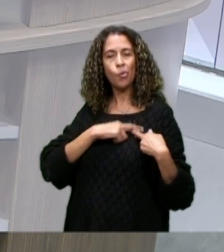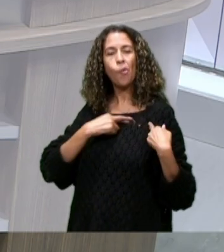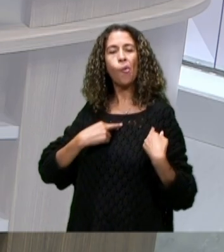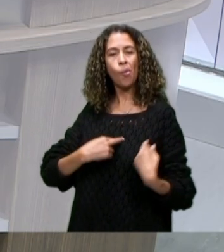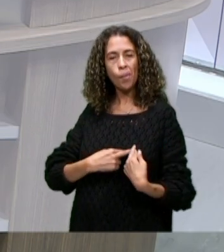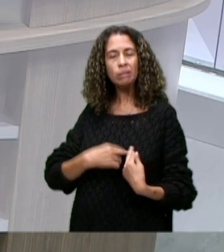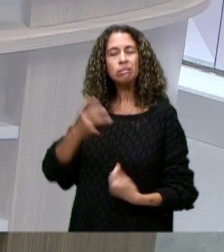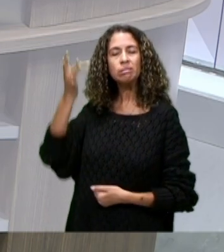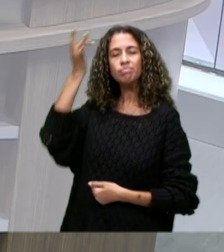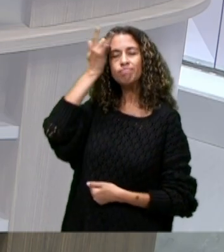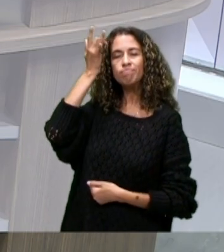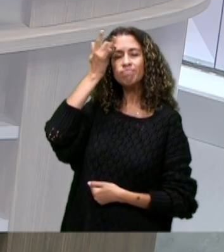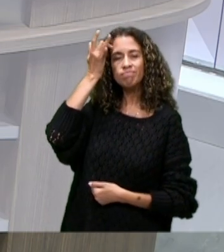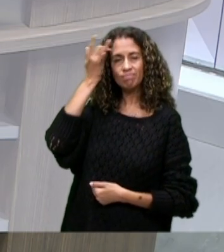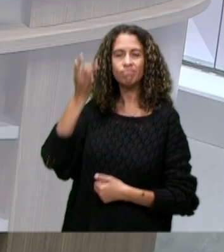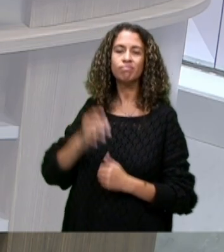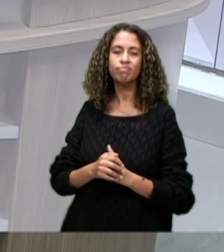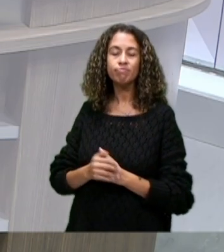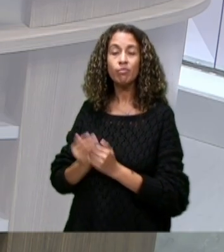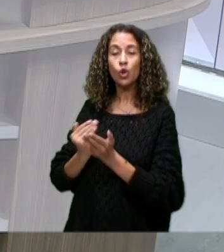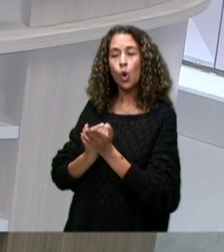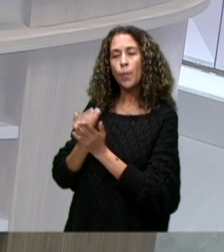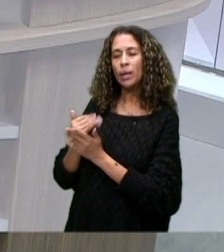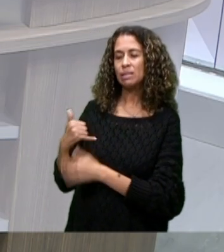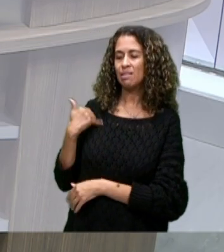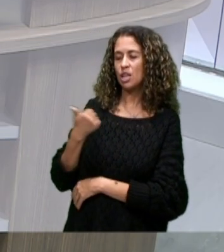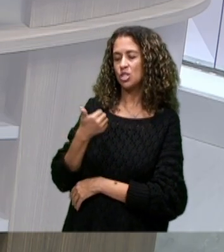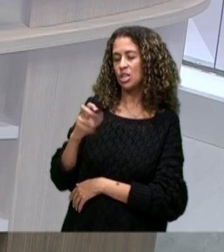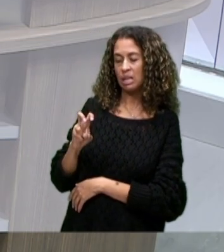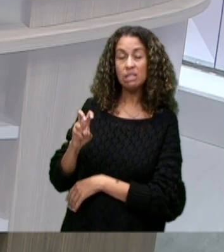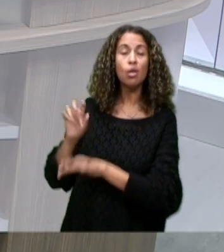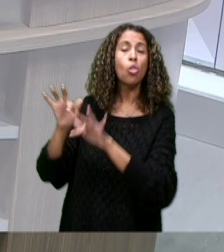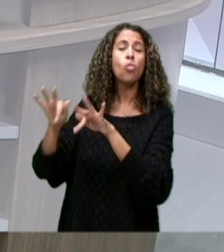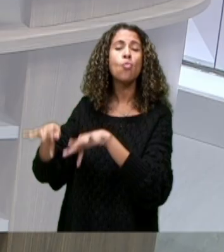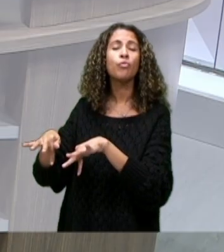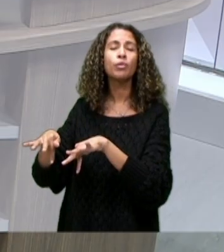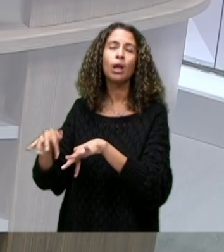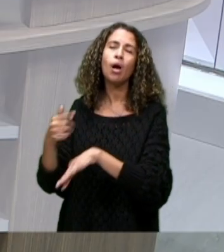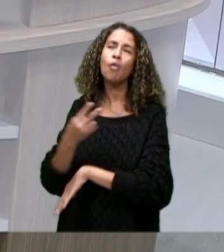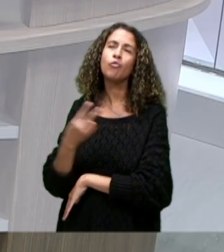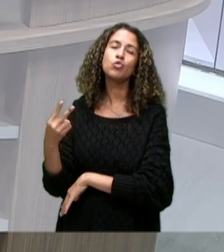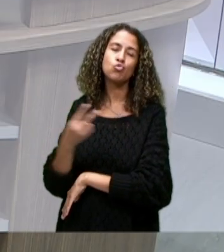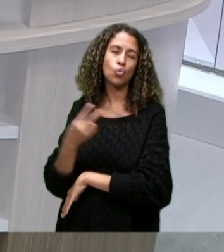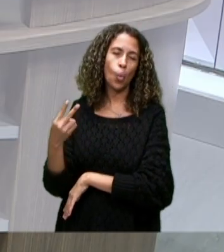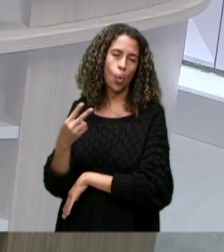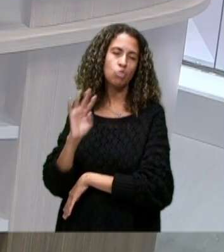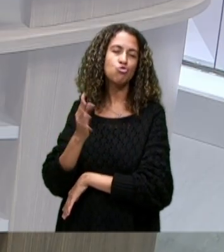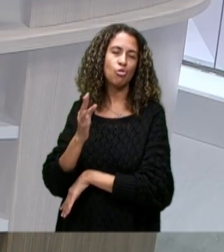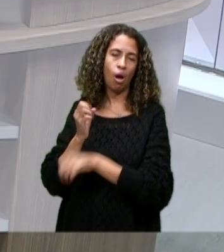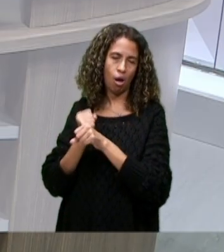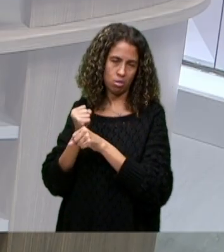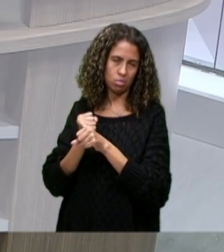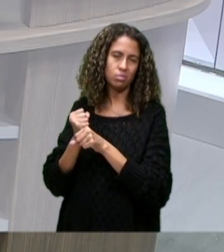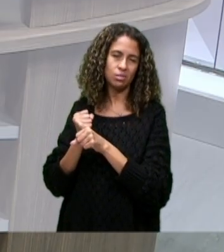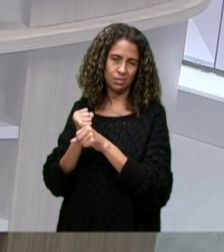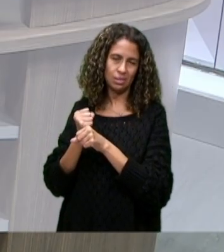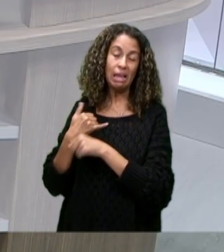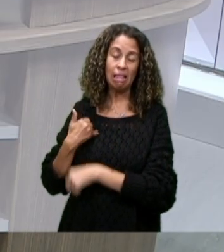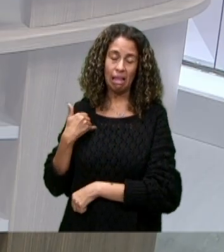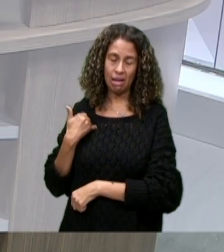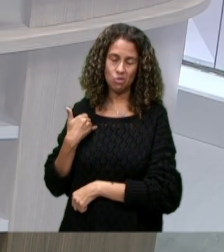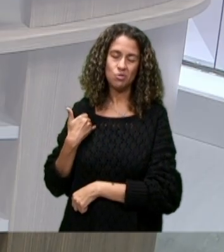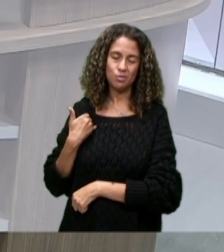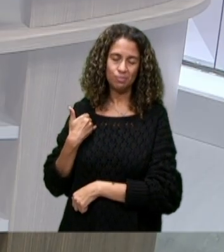formação, de amadurecimento. Eles começam com 15 anos e vão acabar com 22 anos a história. Vai cobrir 7 anos dessa